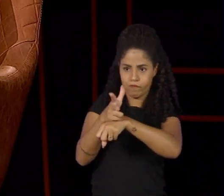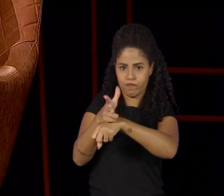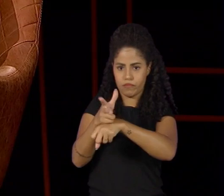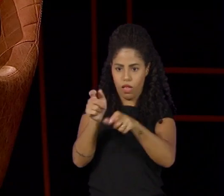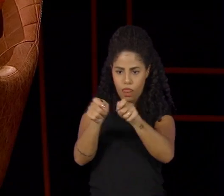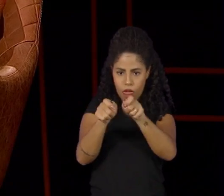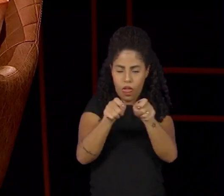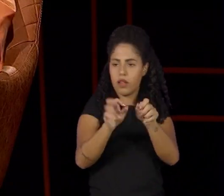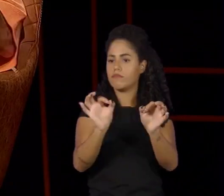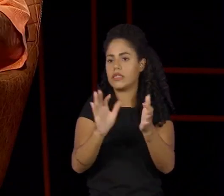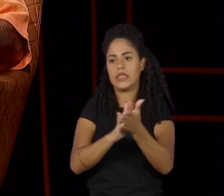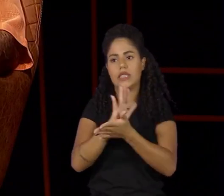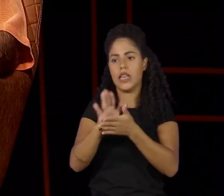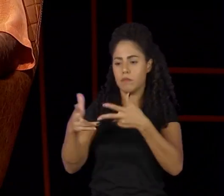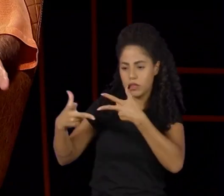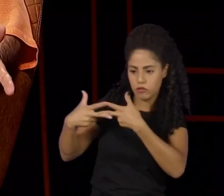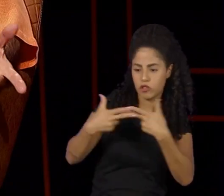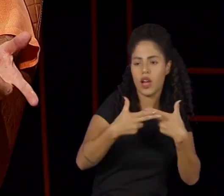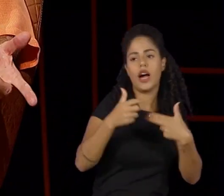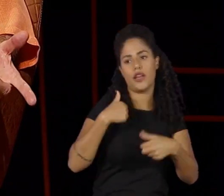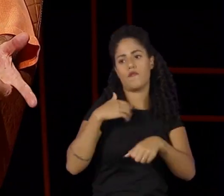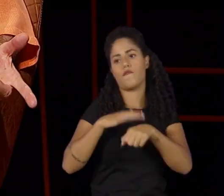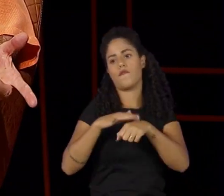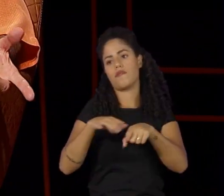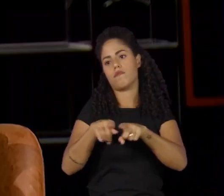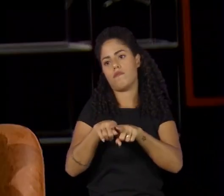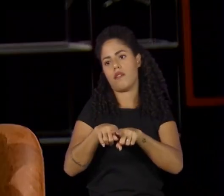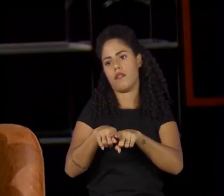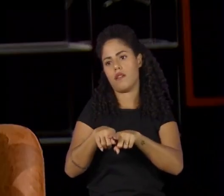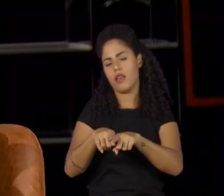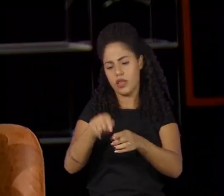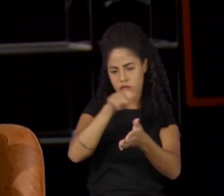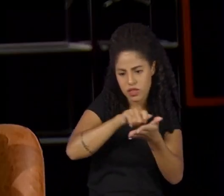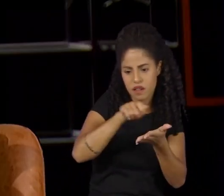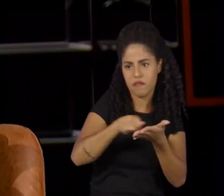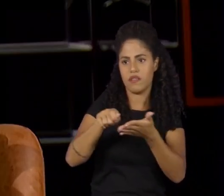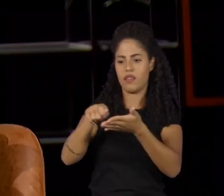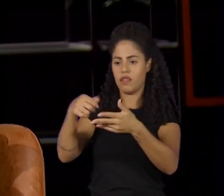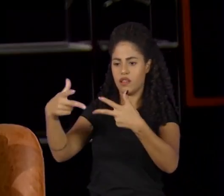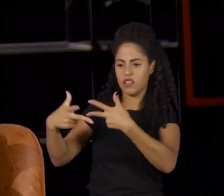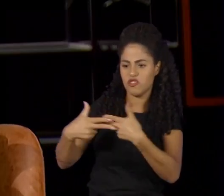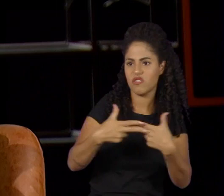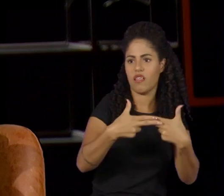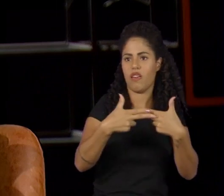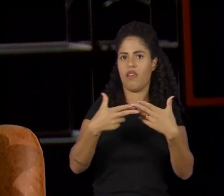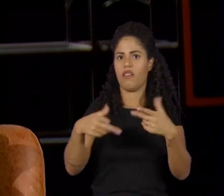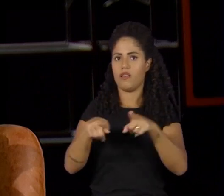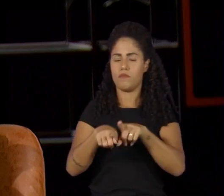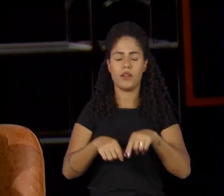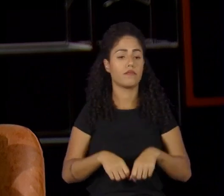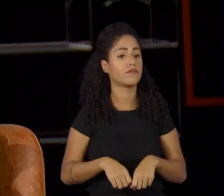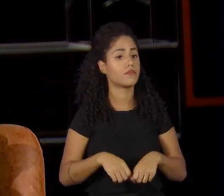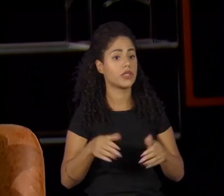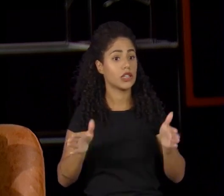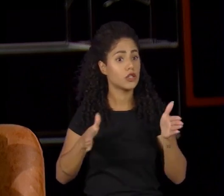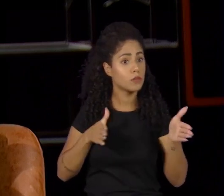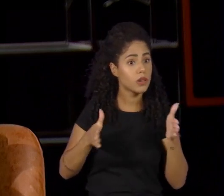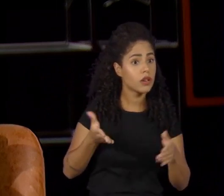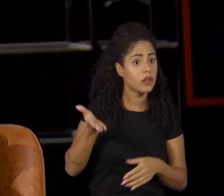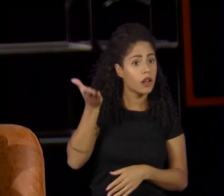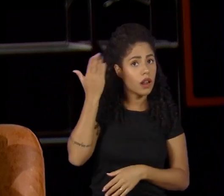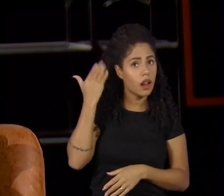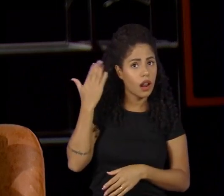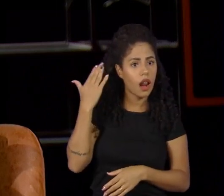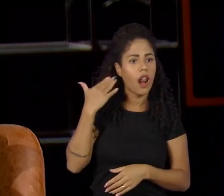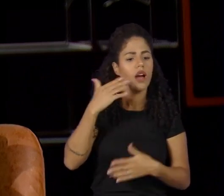direção, corte, direção de TV eu fiz, o switch eu fiz. Num determinado momento, depois da chegada do